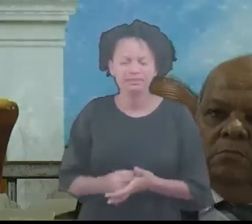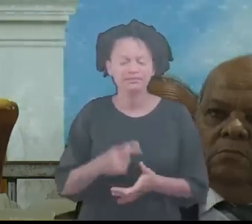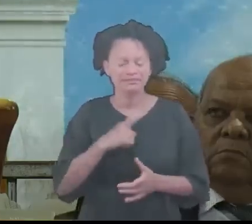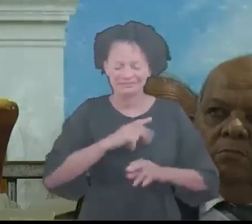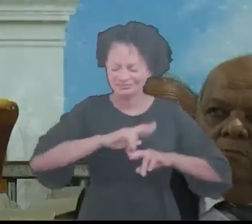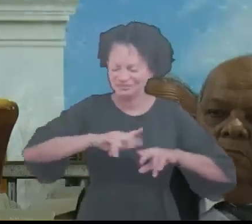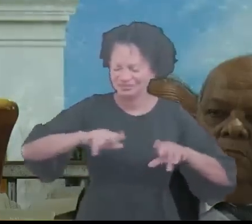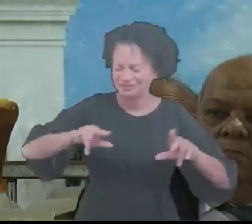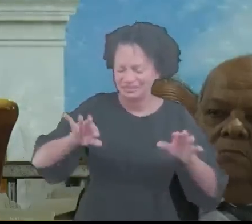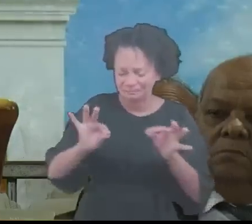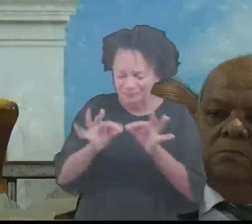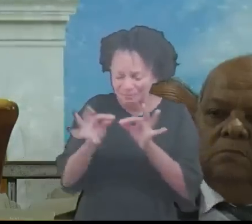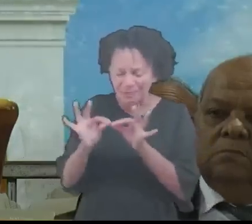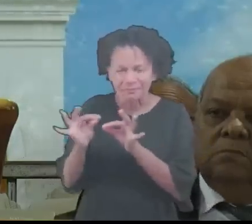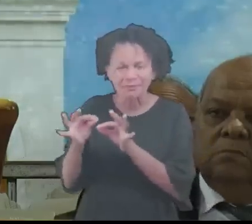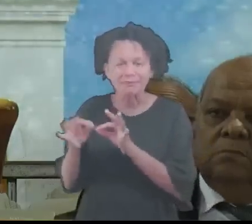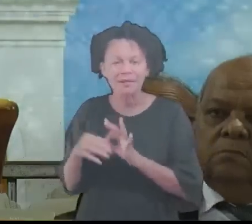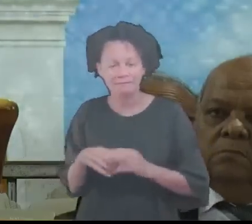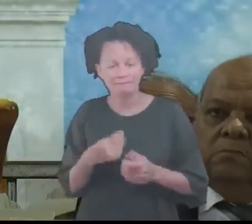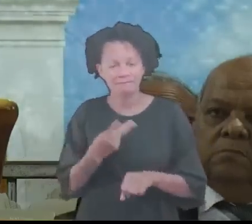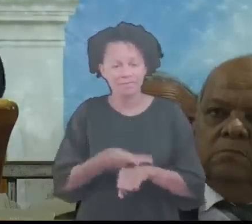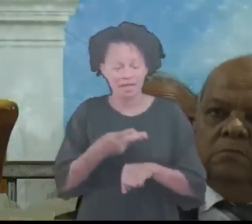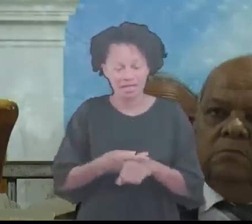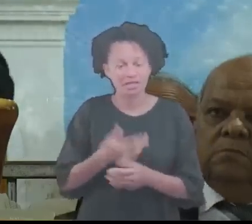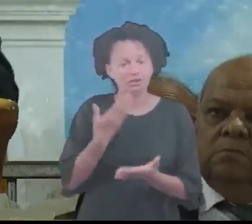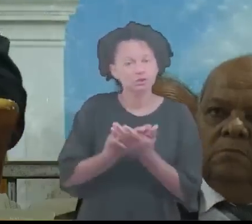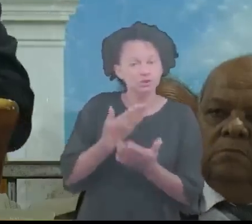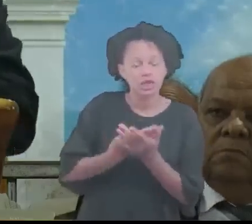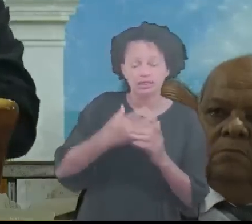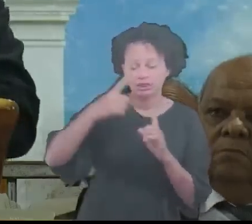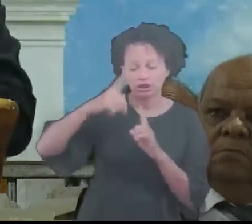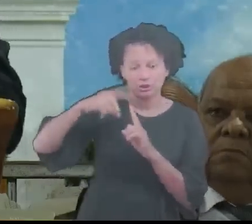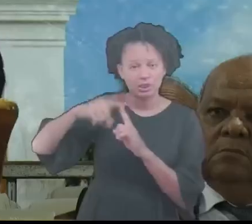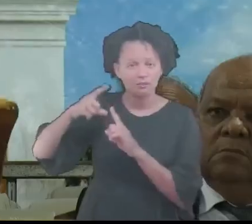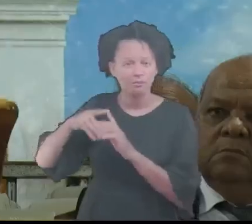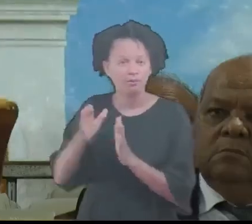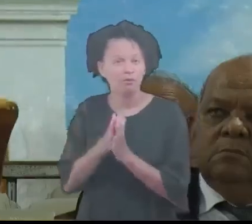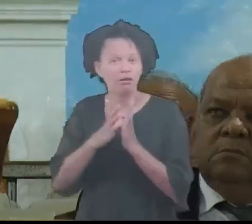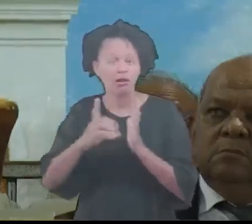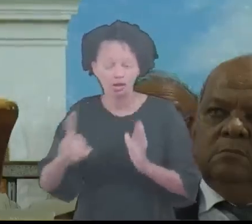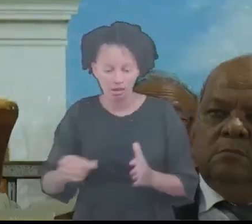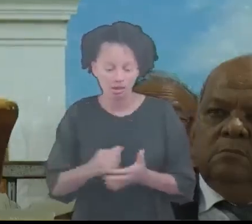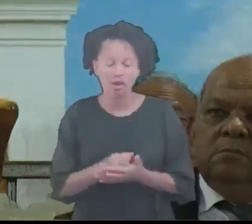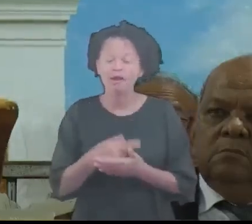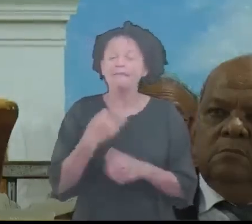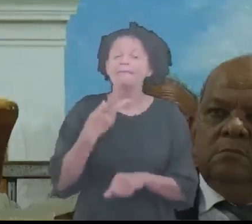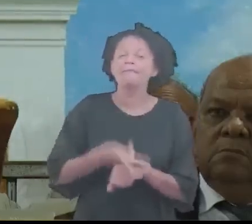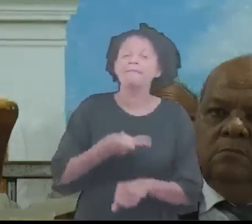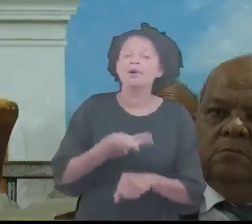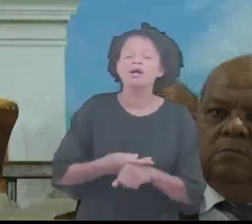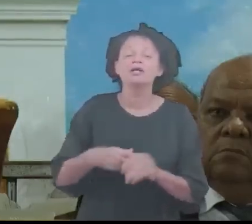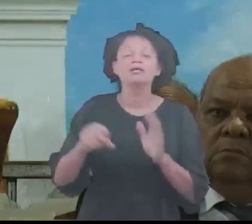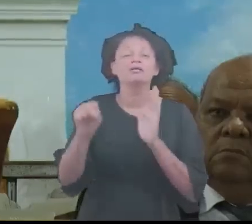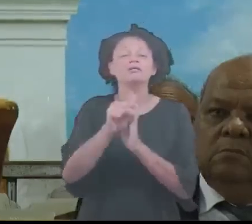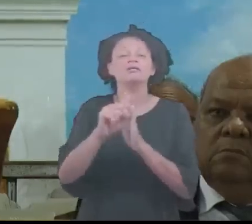prata. Então, quem estuda a tipologia bíblica sabe que prata é símbolo